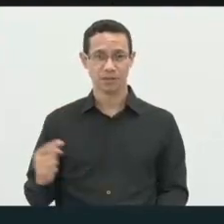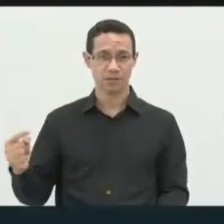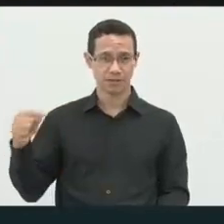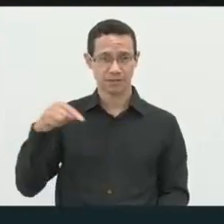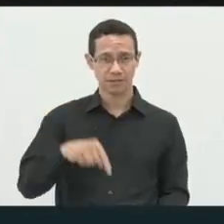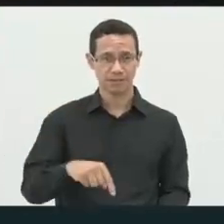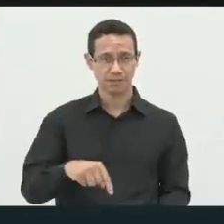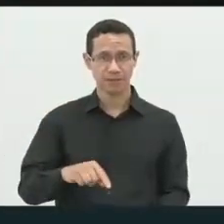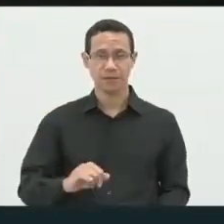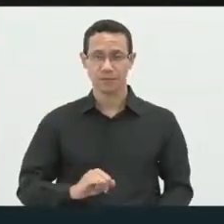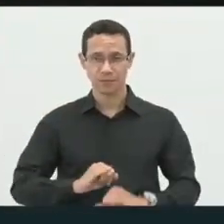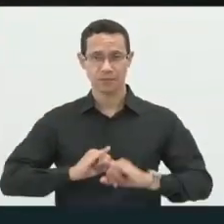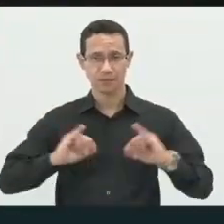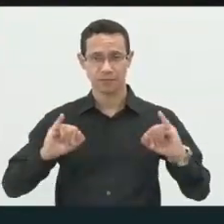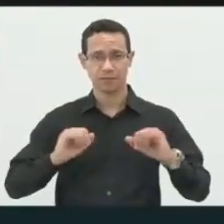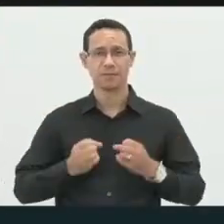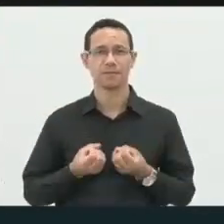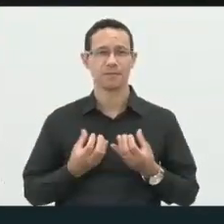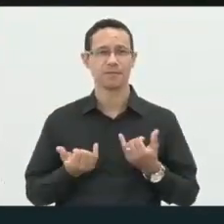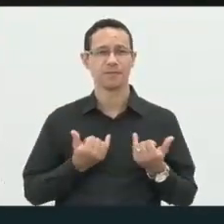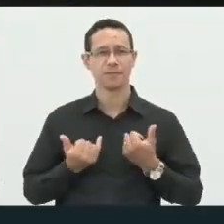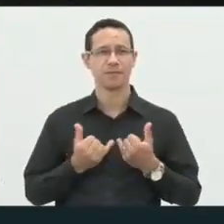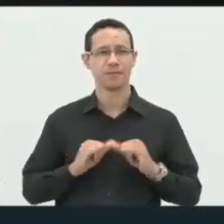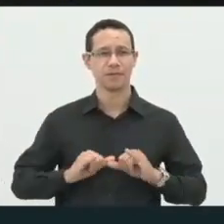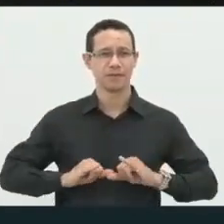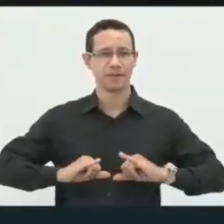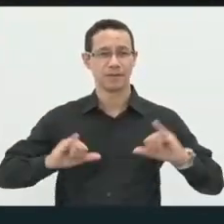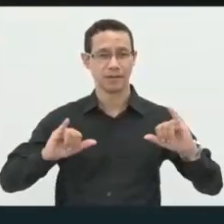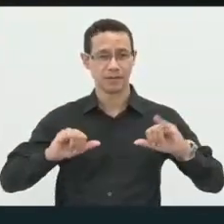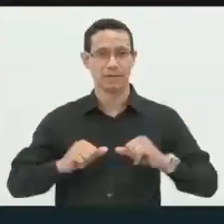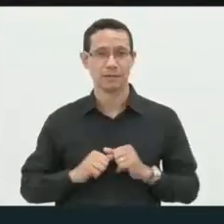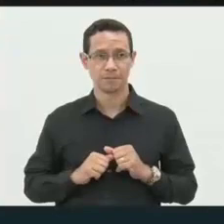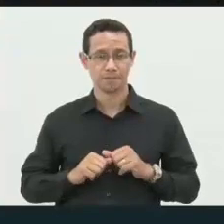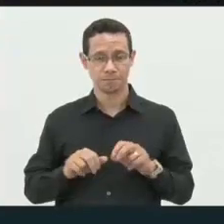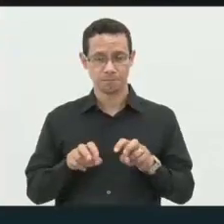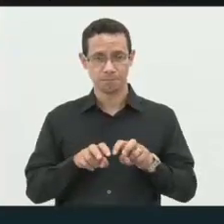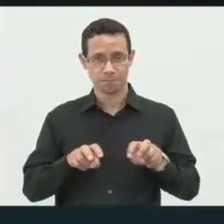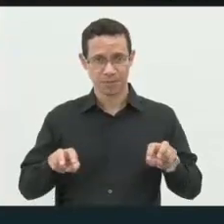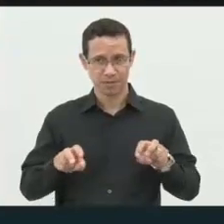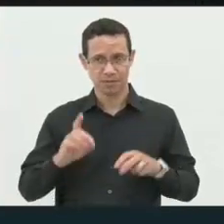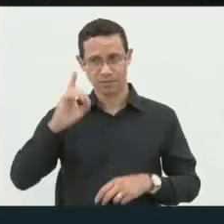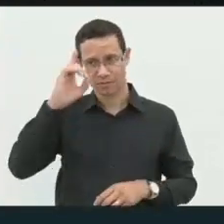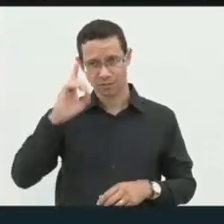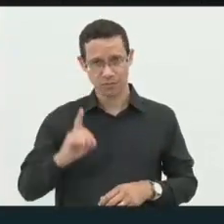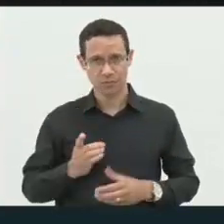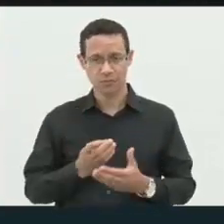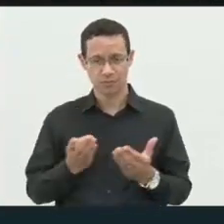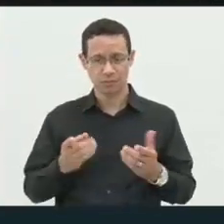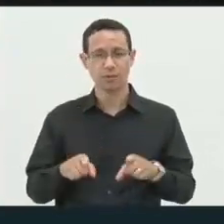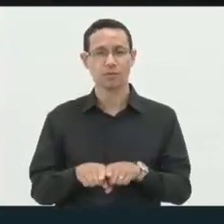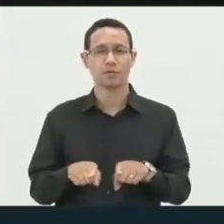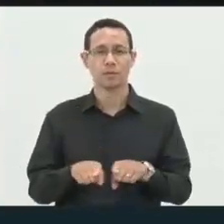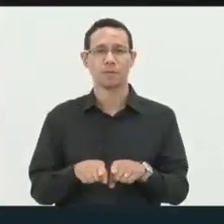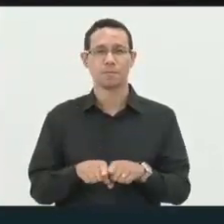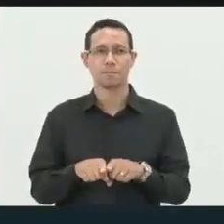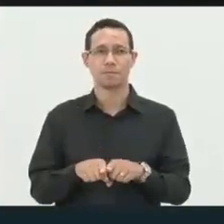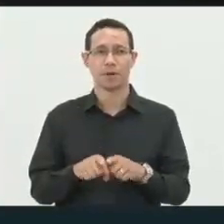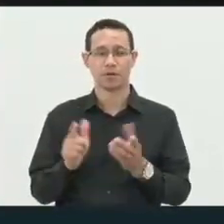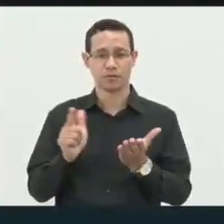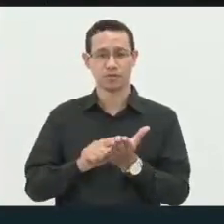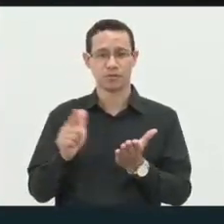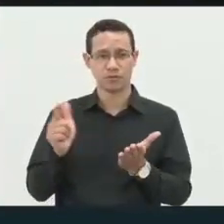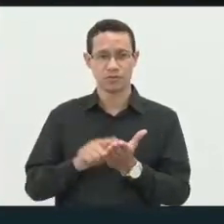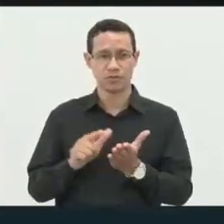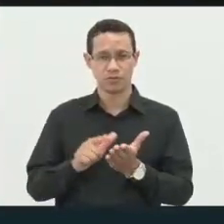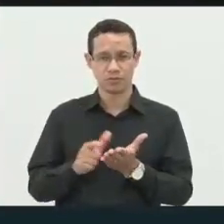informar tanto a mesa diretora dessa casa como também a imprensa que